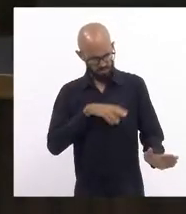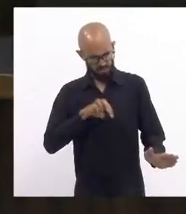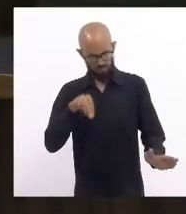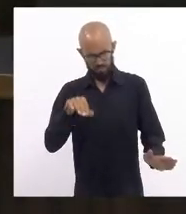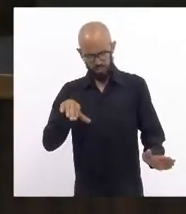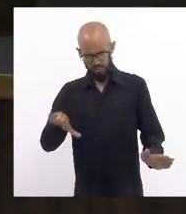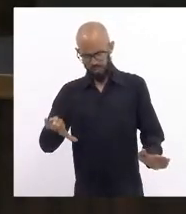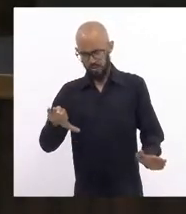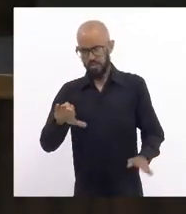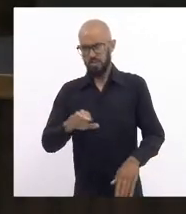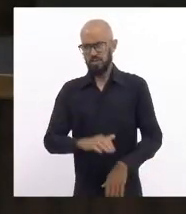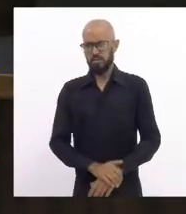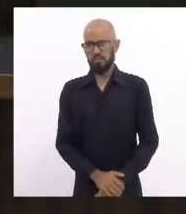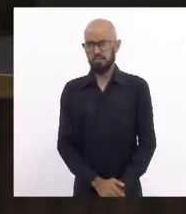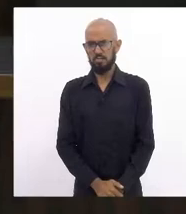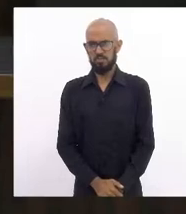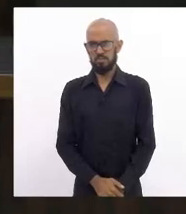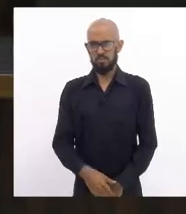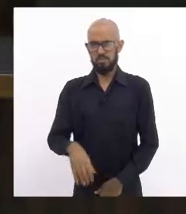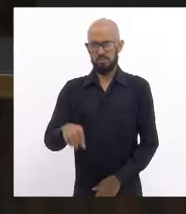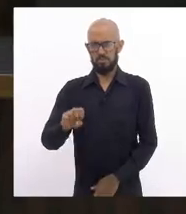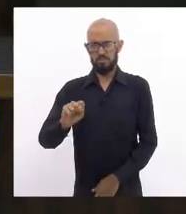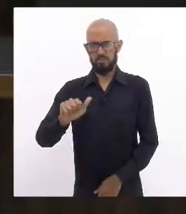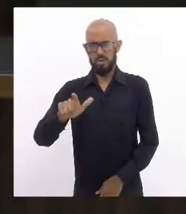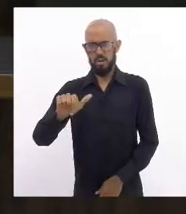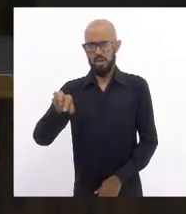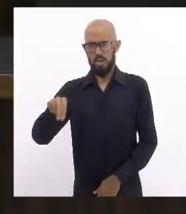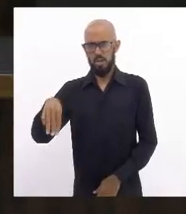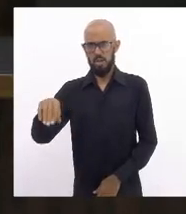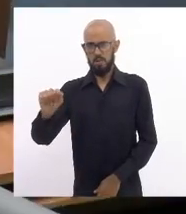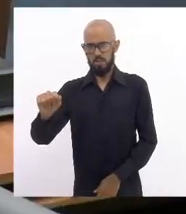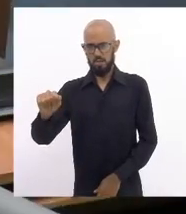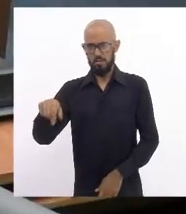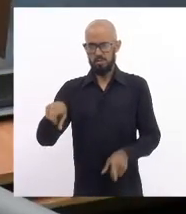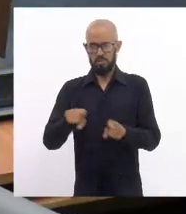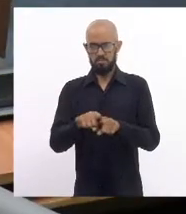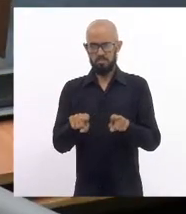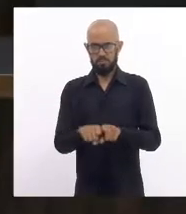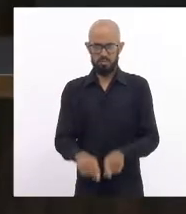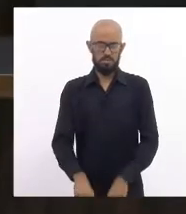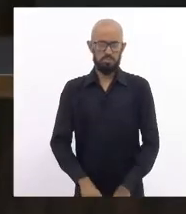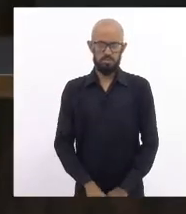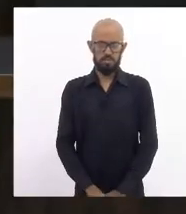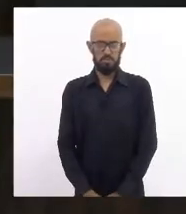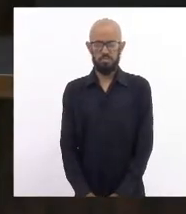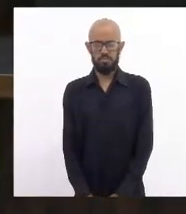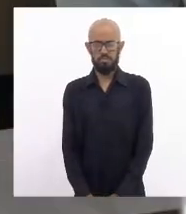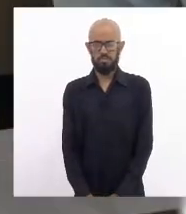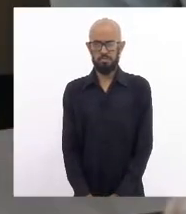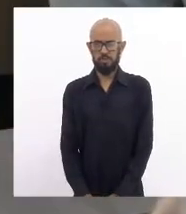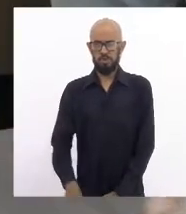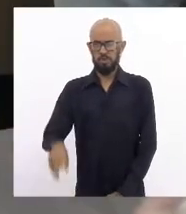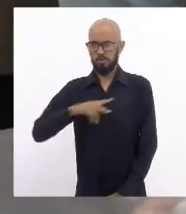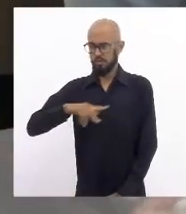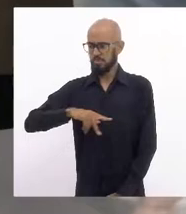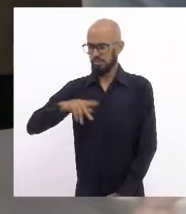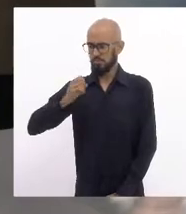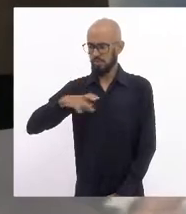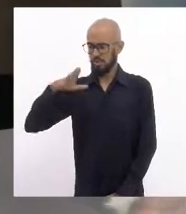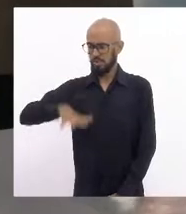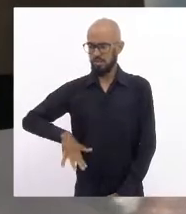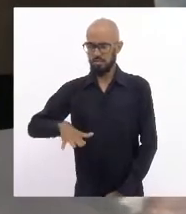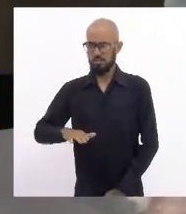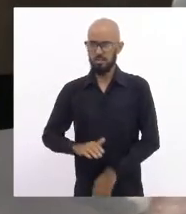Mink e Salema também. Deputada Marta Rocha. Presidente, boa tarde